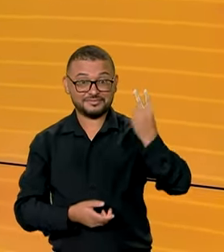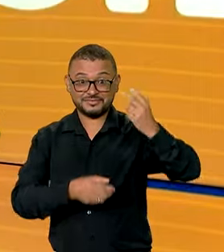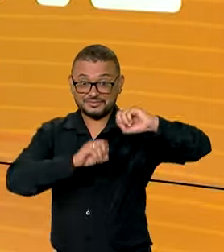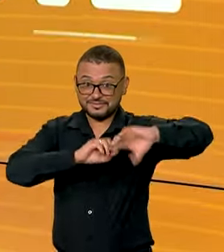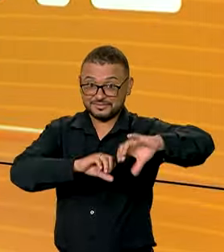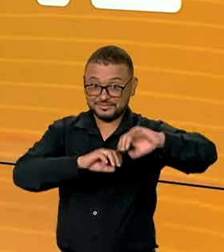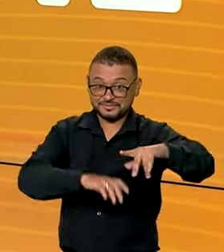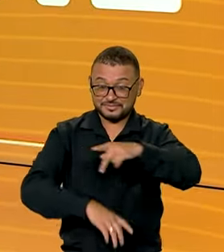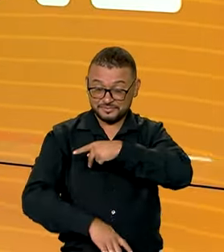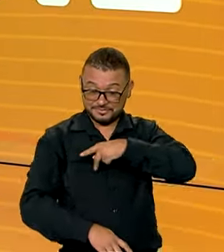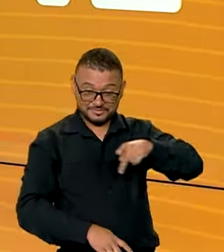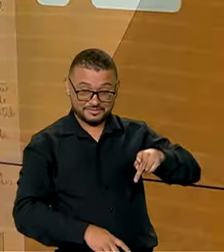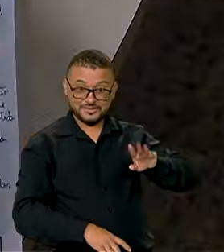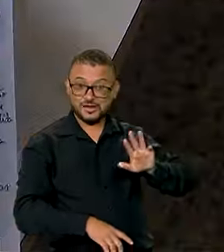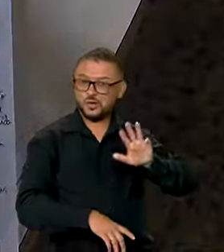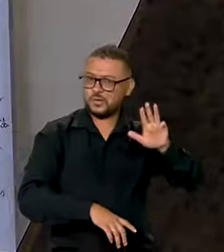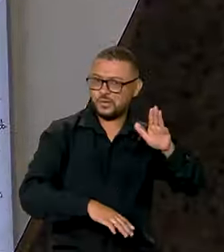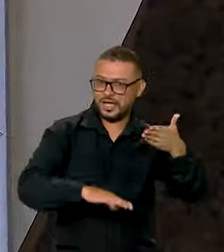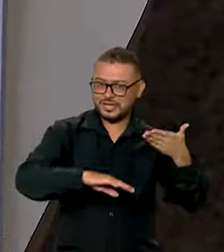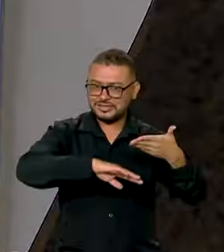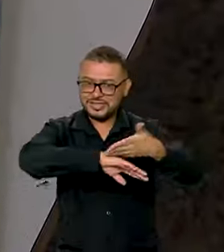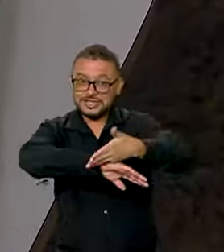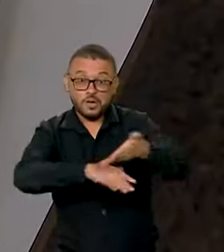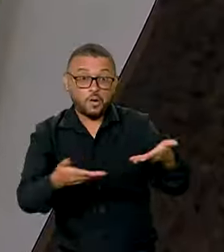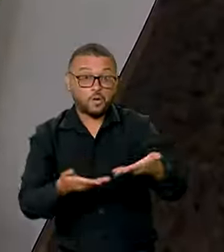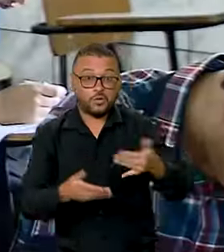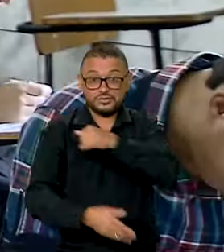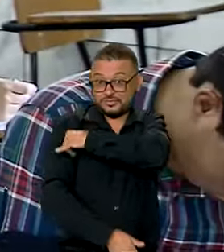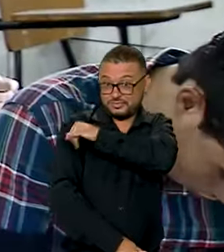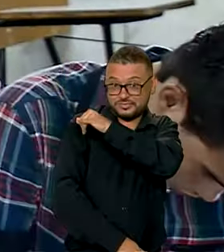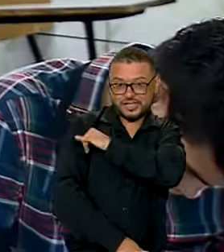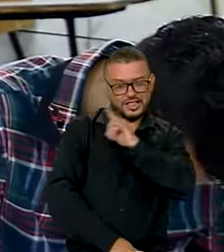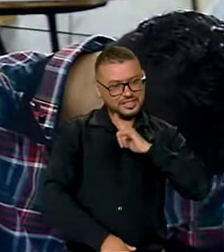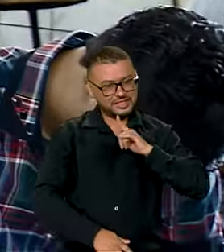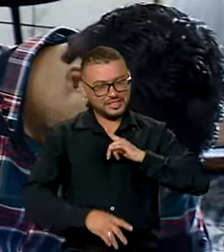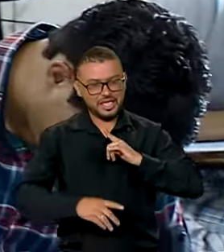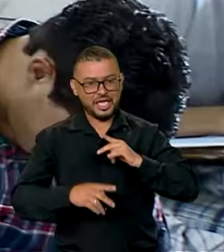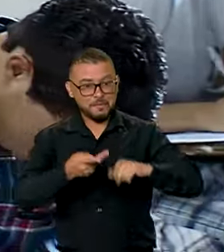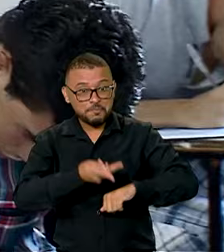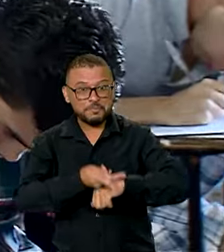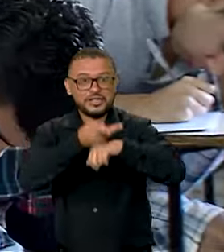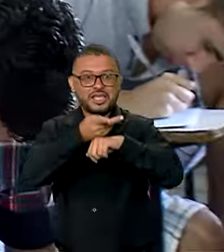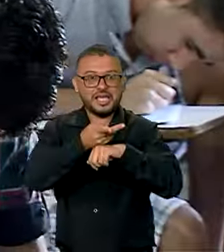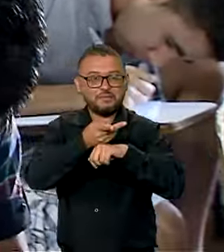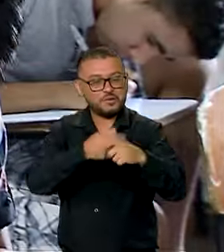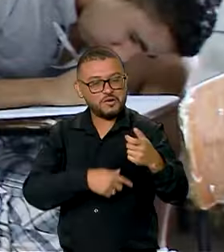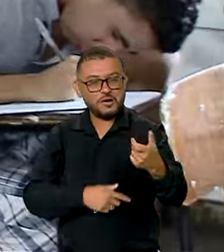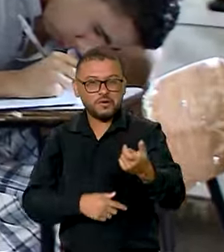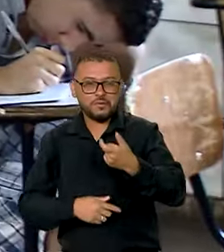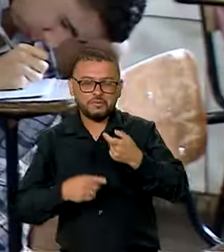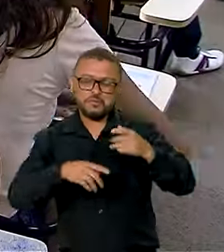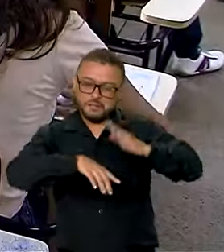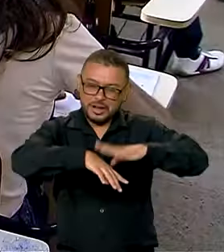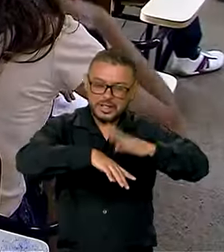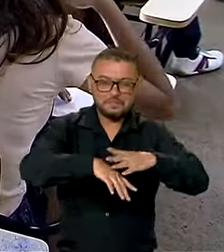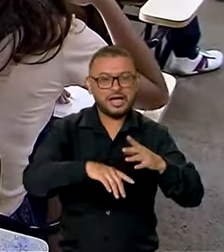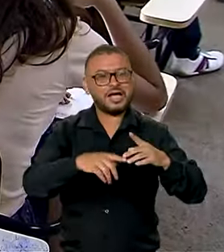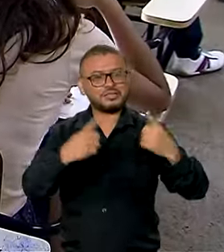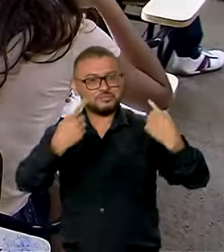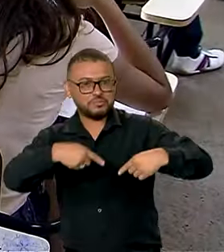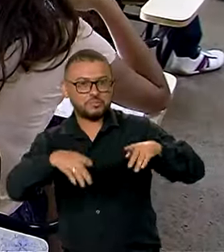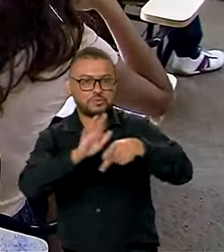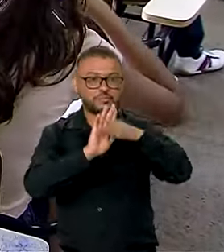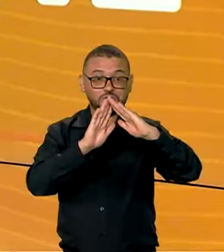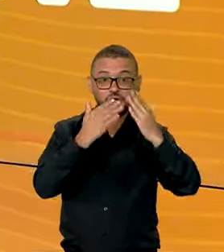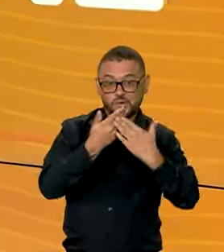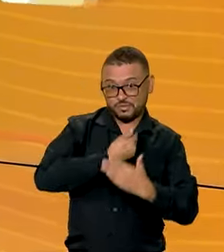valorização da educação. Presidente Lula participa hoje no Rio da premiação da Olimpíada Brasileira de Matemática das